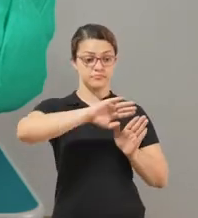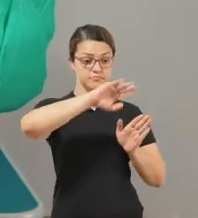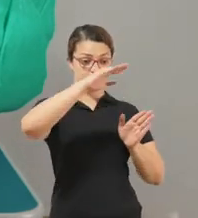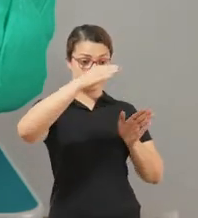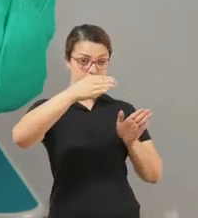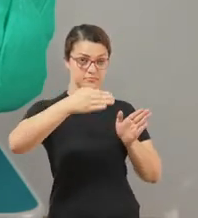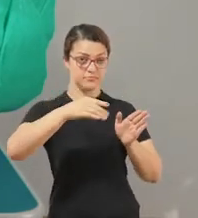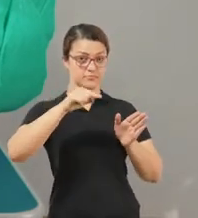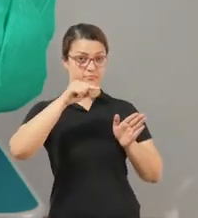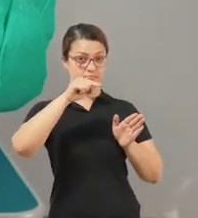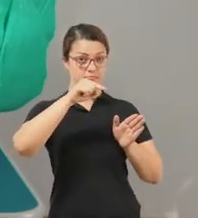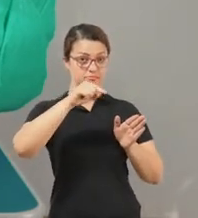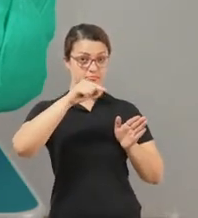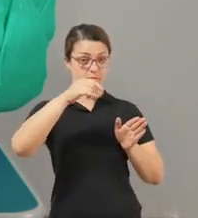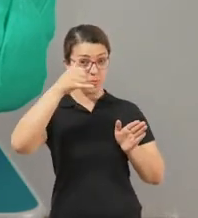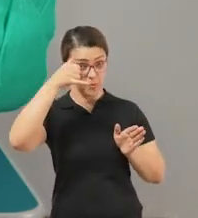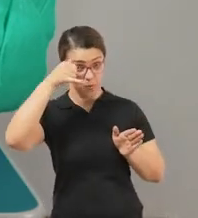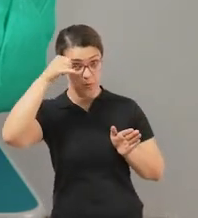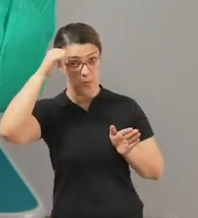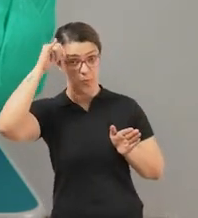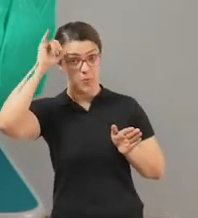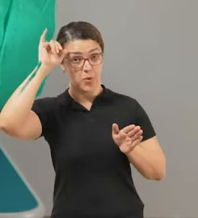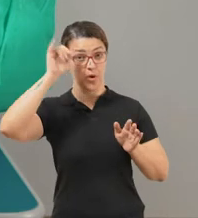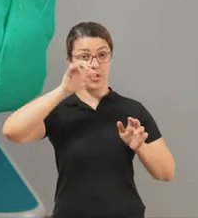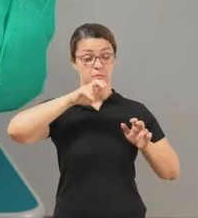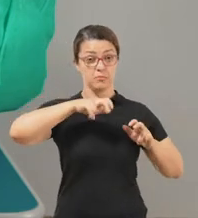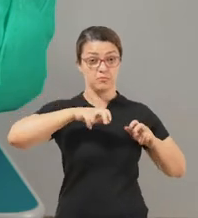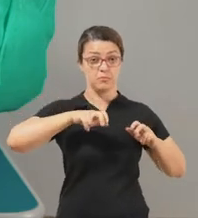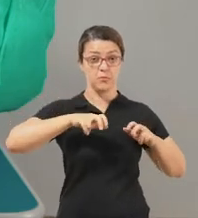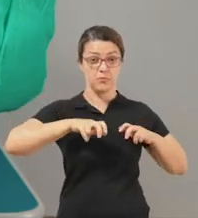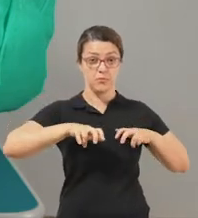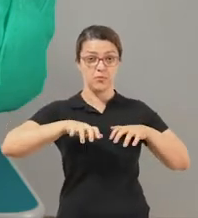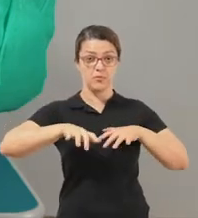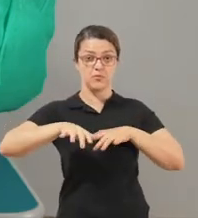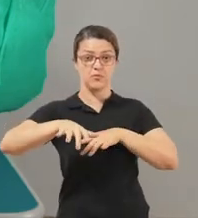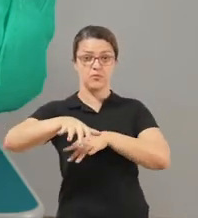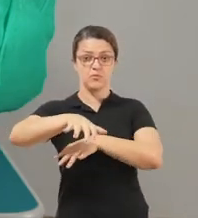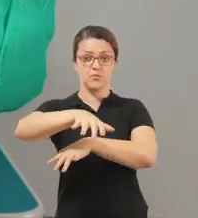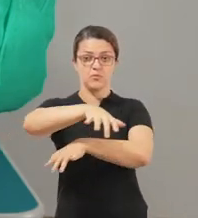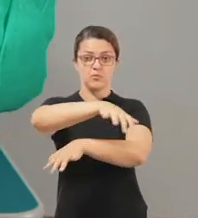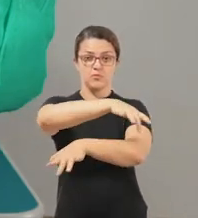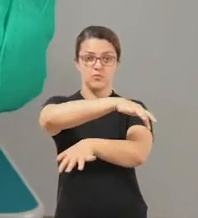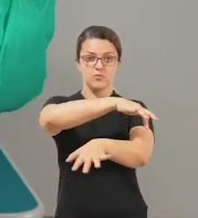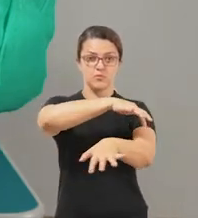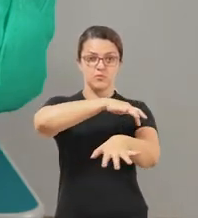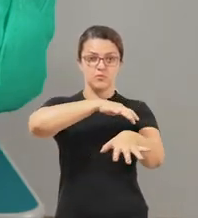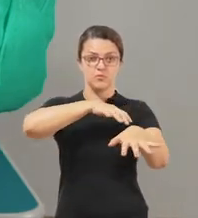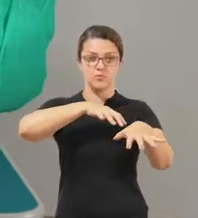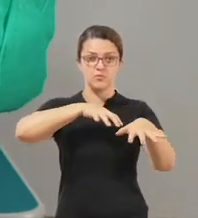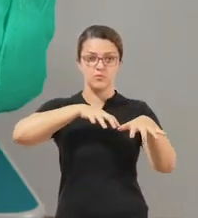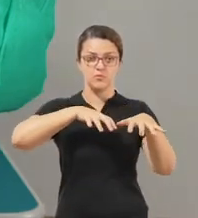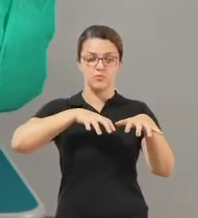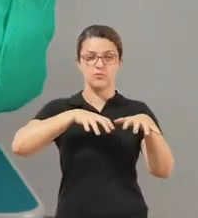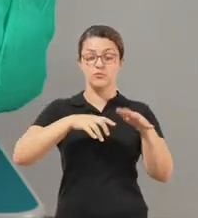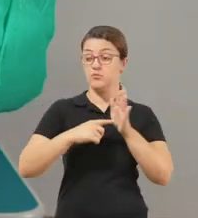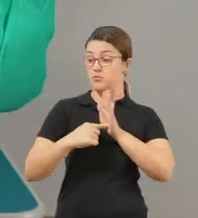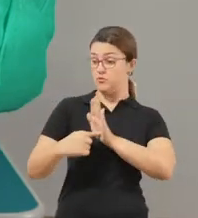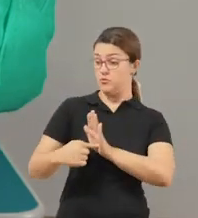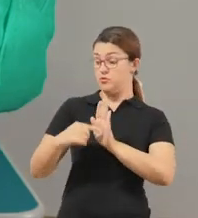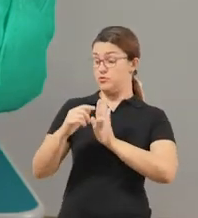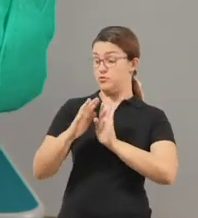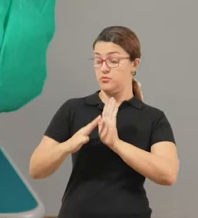Em cima daquela serra, passa boi, passa boiada. Mostre a imagem.